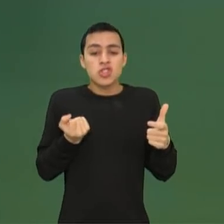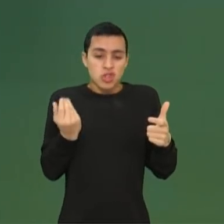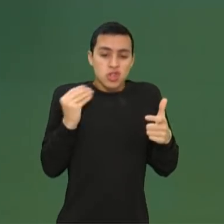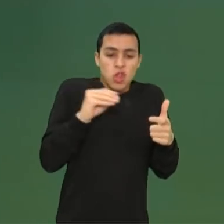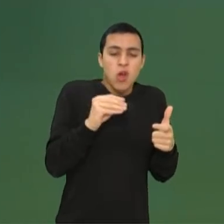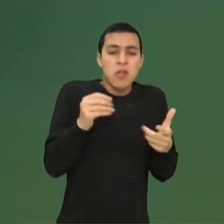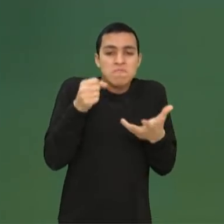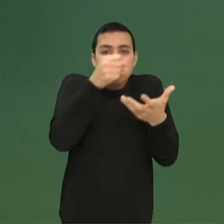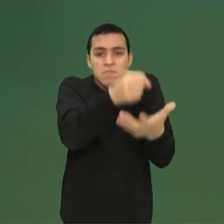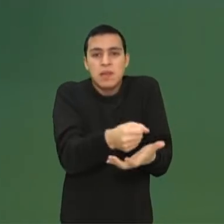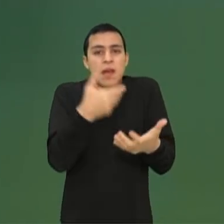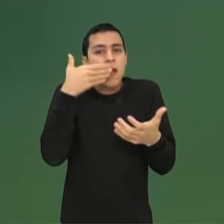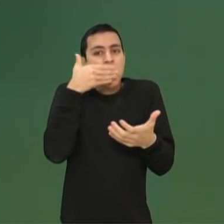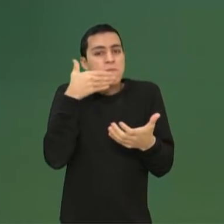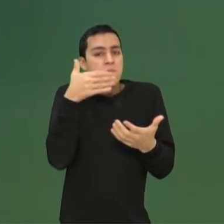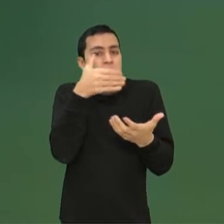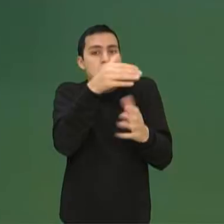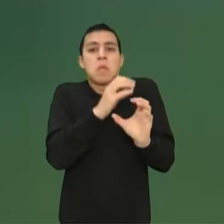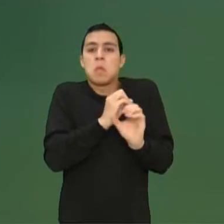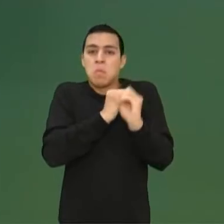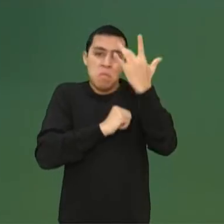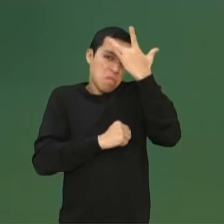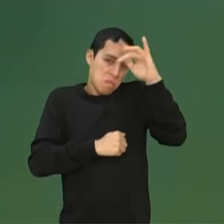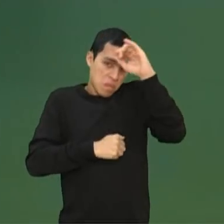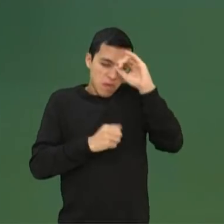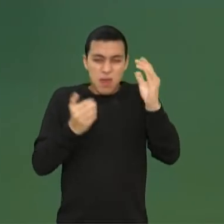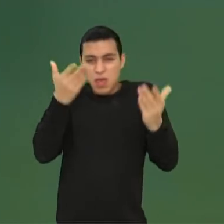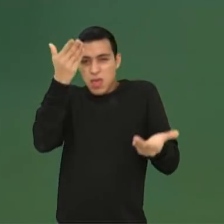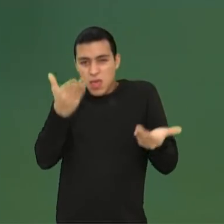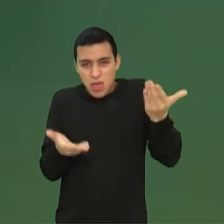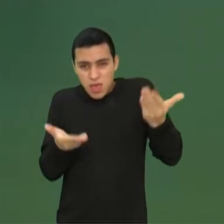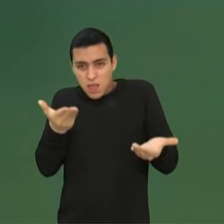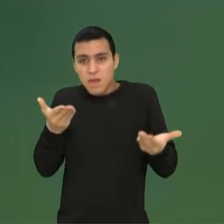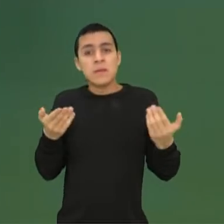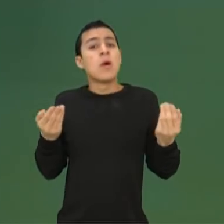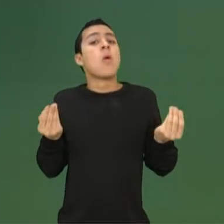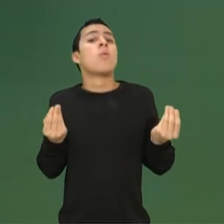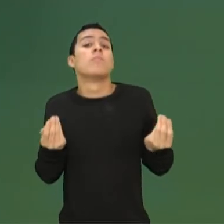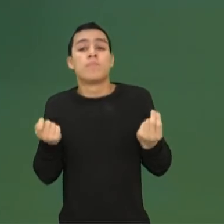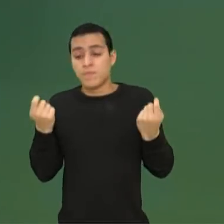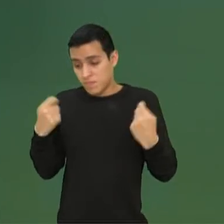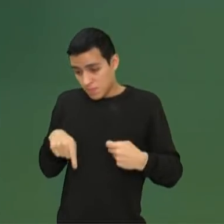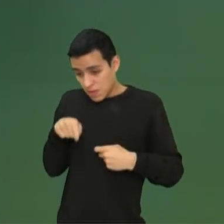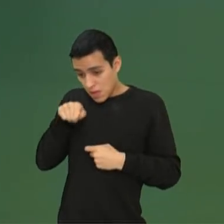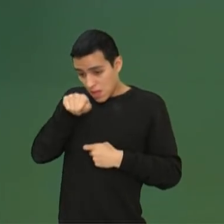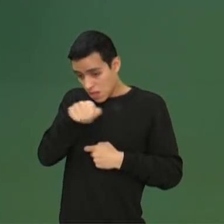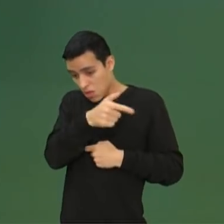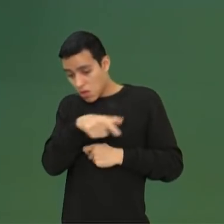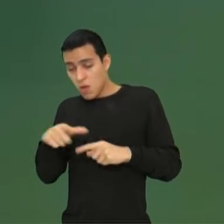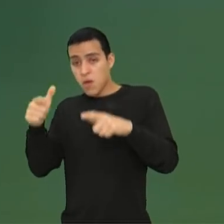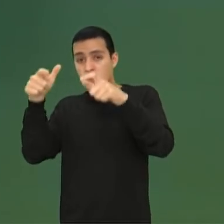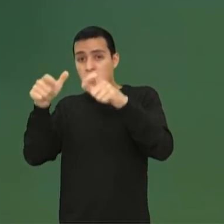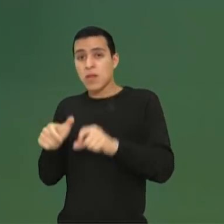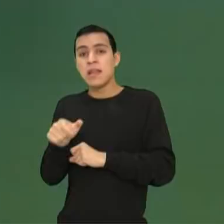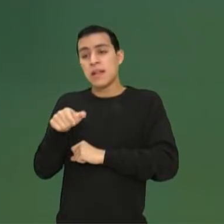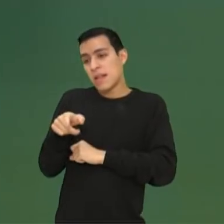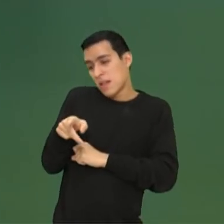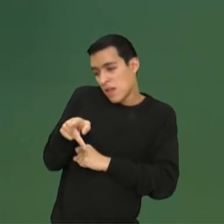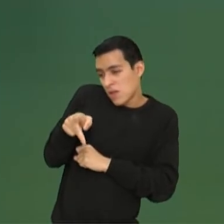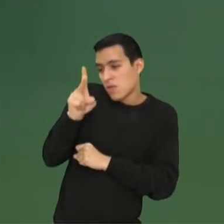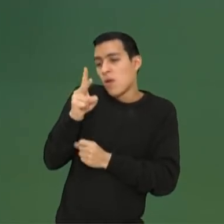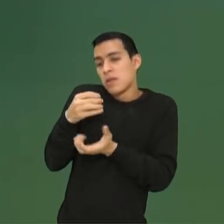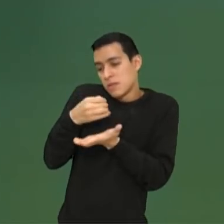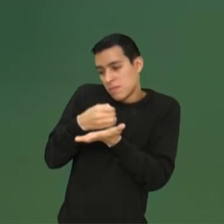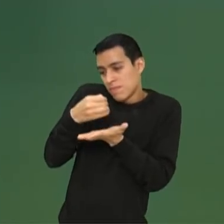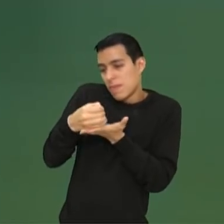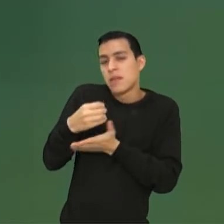açúcar. Eu não sei quanto é. Para equilibrar a balança, foi necessário colocar no outro prato 2 pezinhos